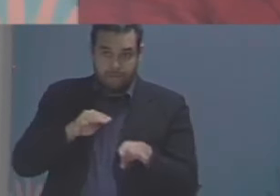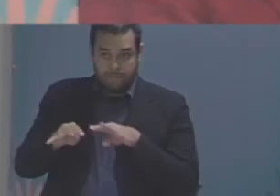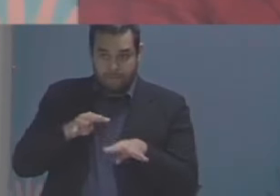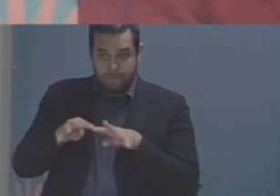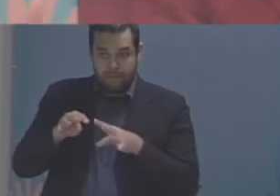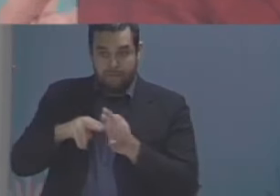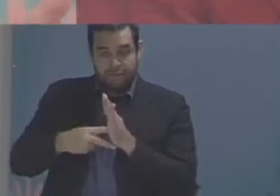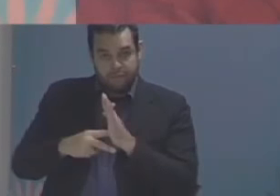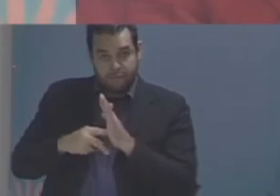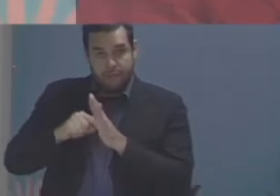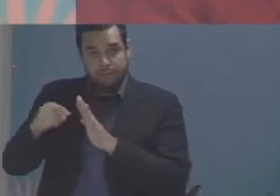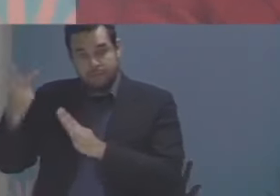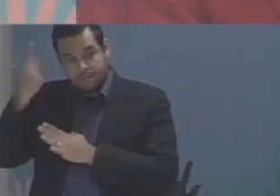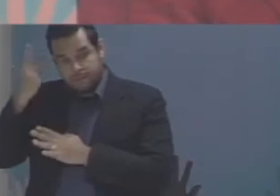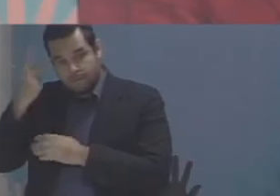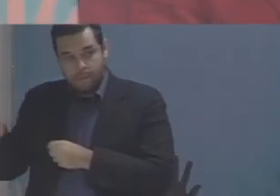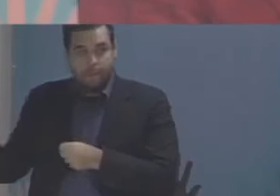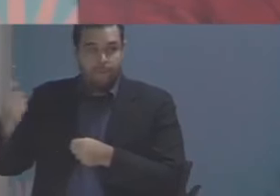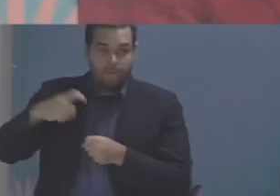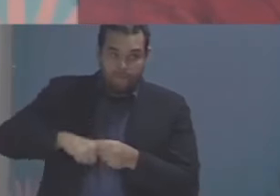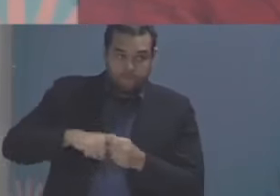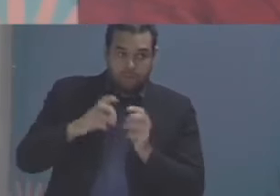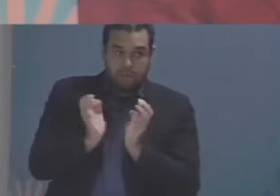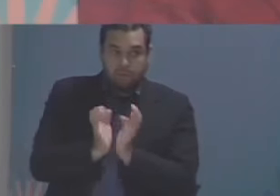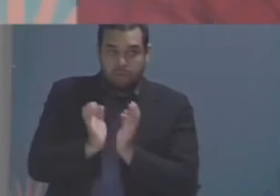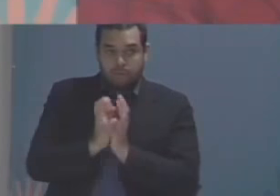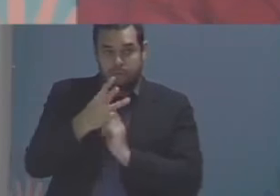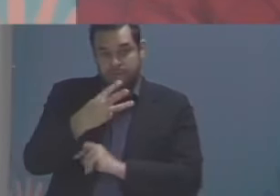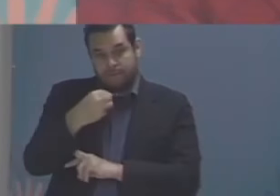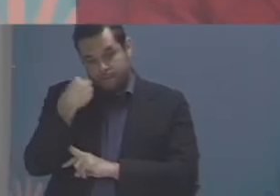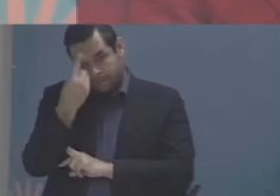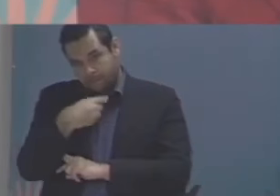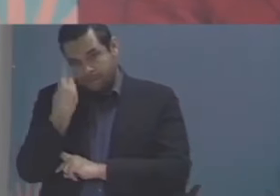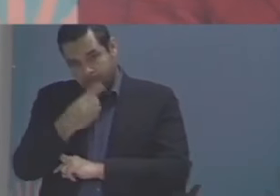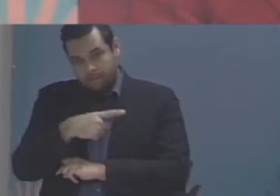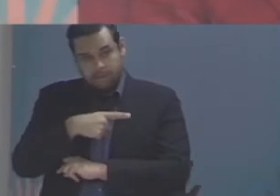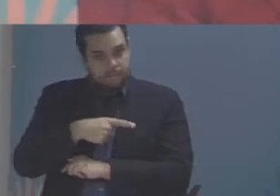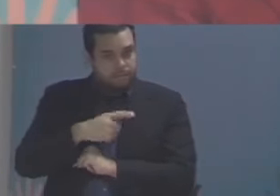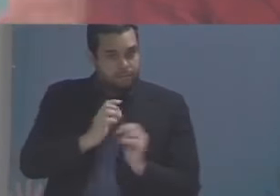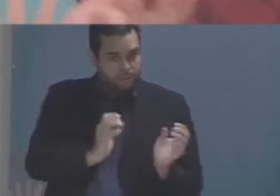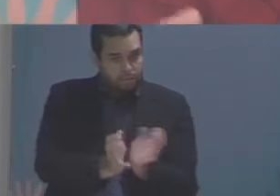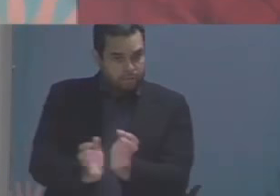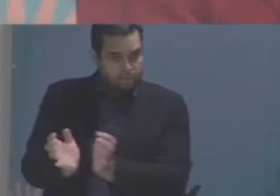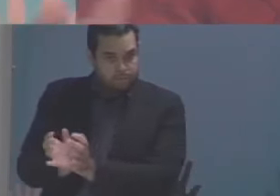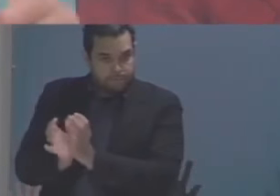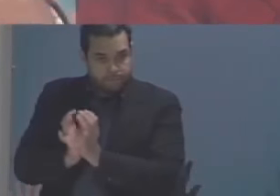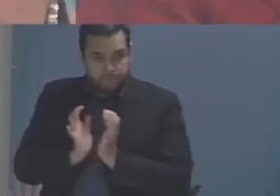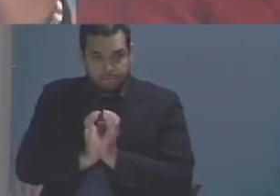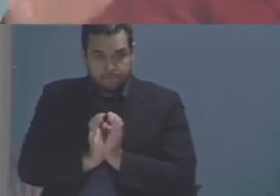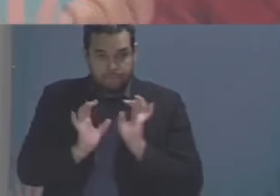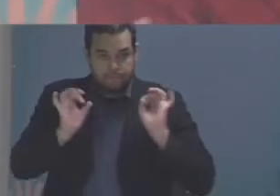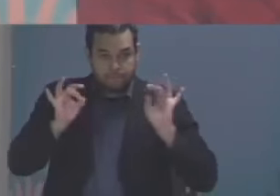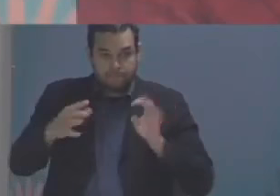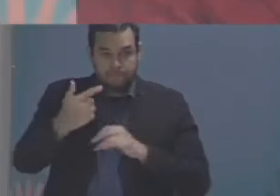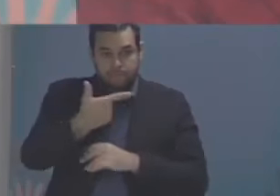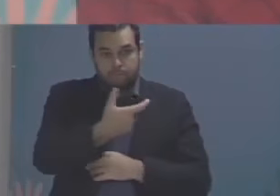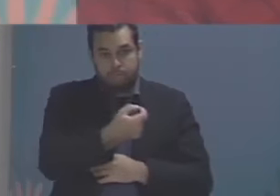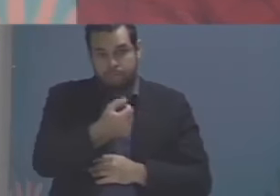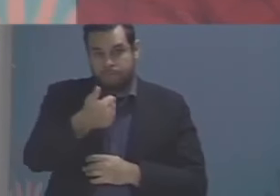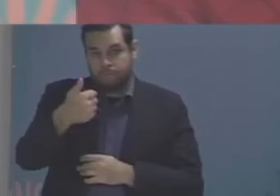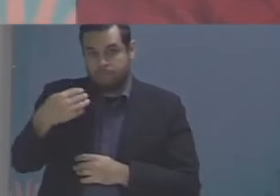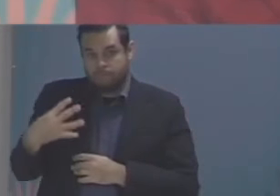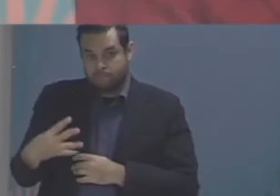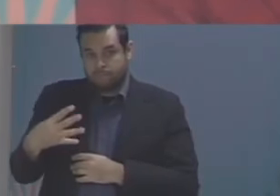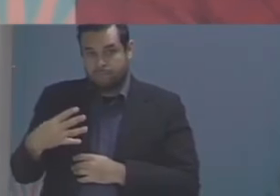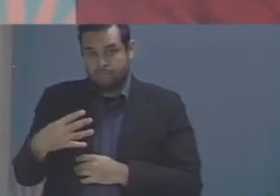e da FENAPSE, ele retomou o seu rumo das 30 horas e passou por todas as comissões, e só quando vocês estavam em 2014